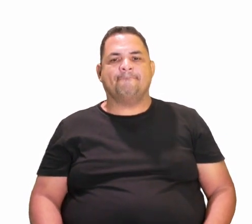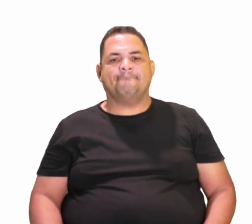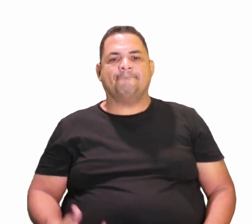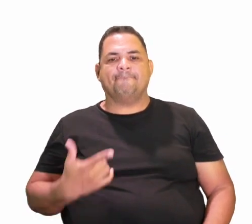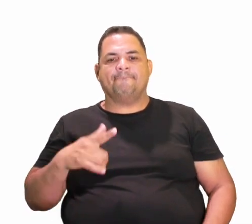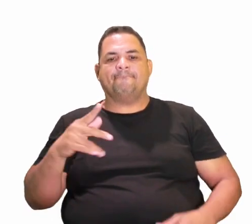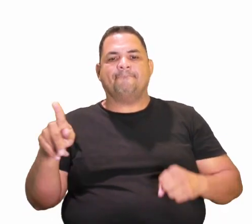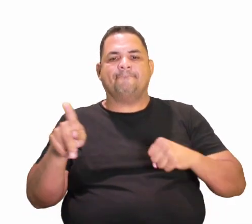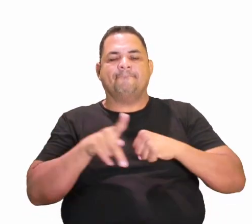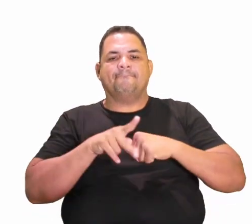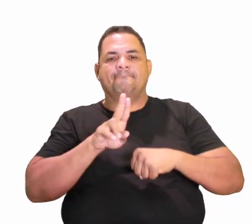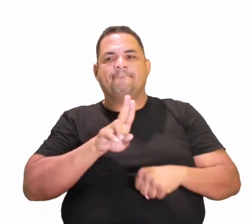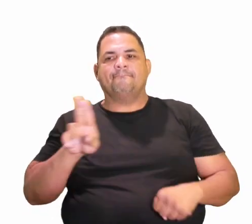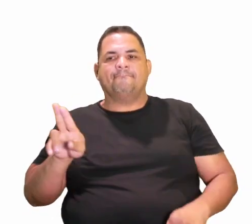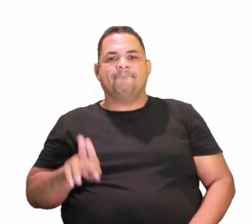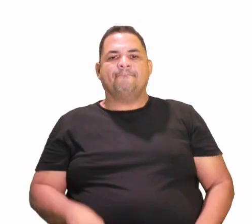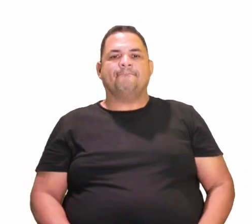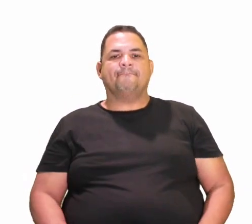um pronome...